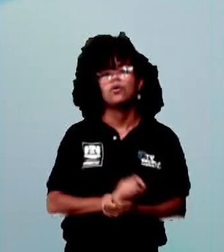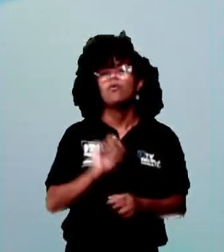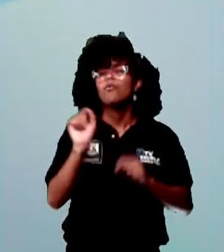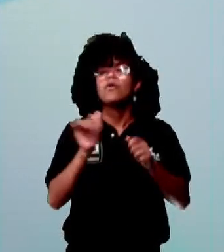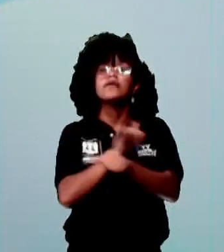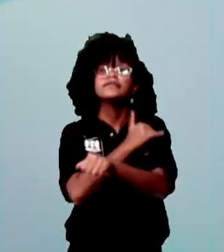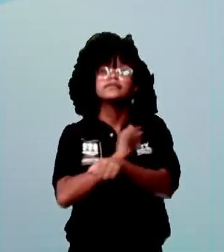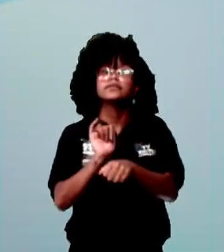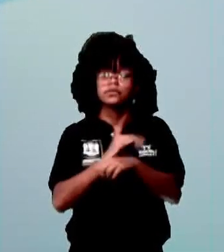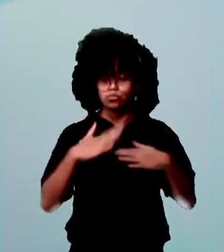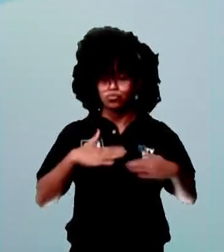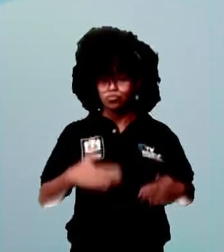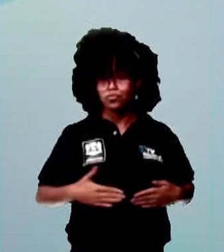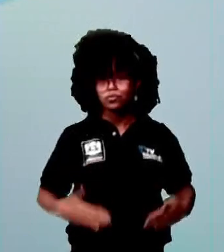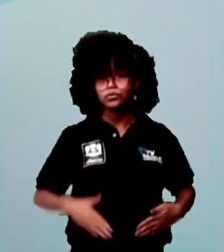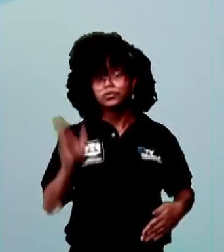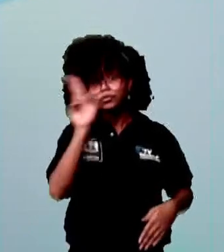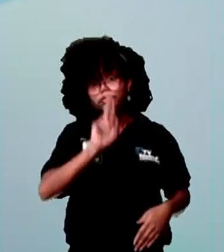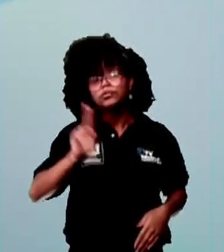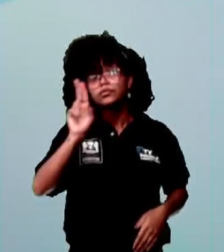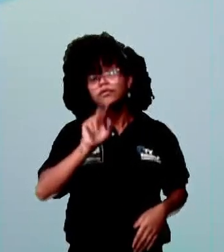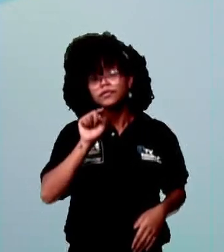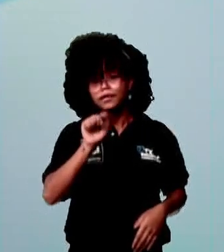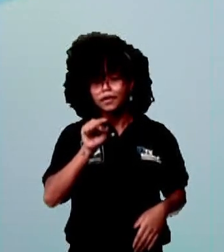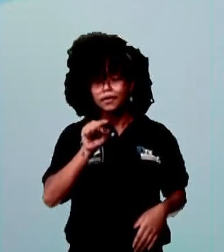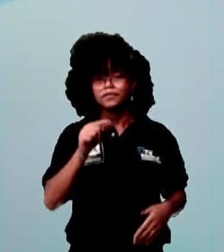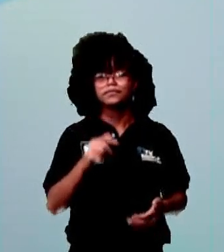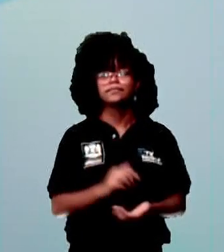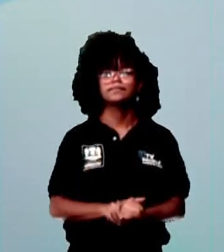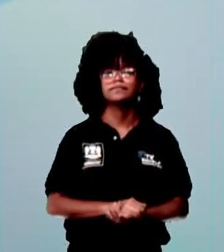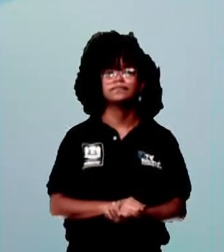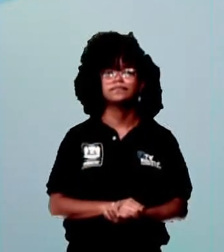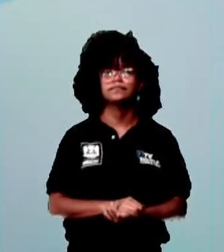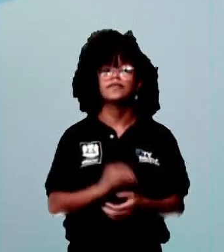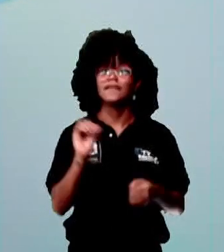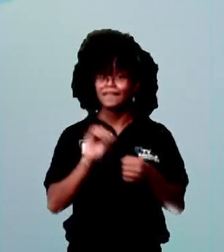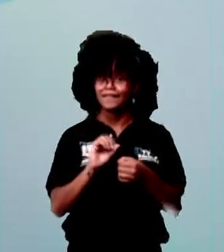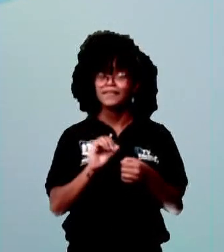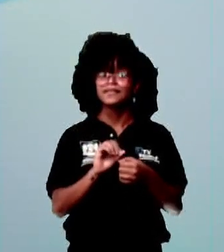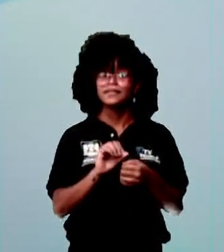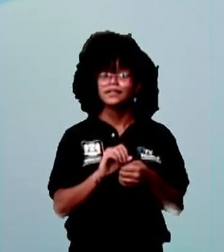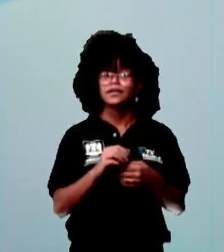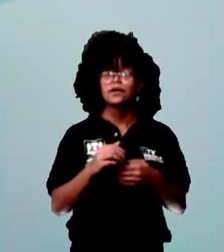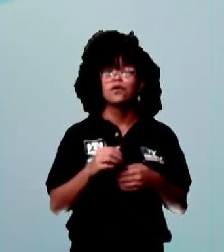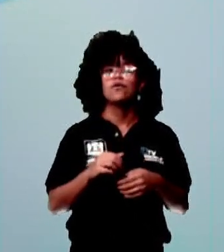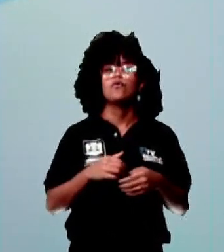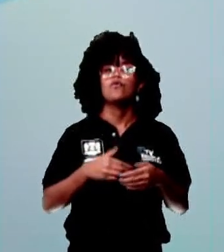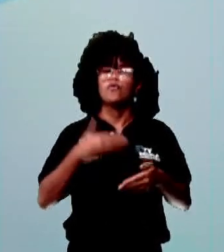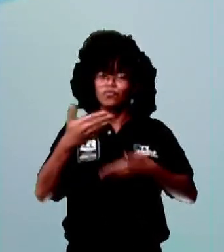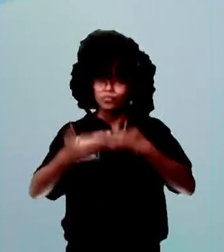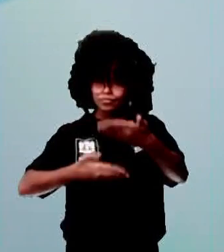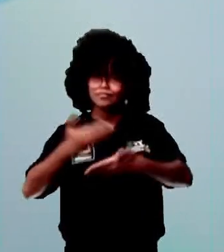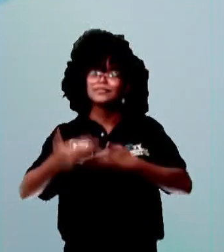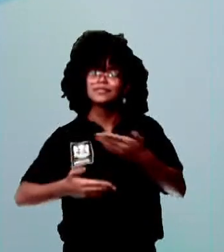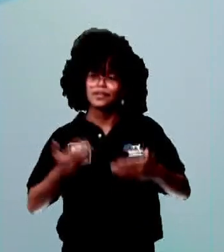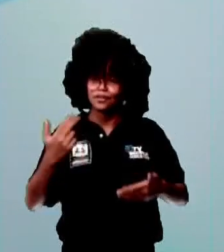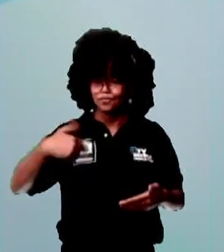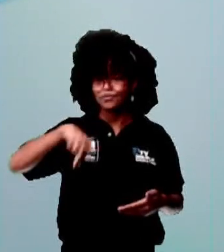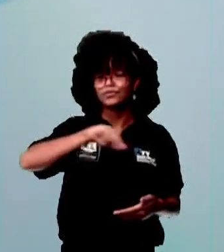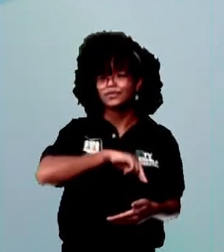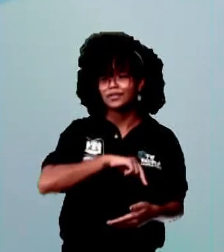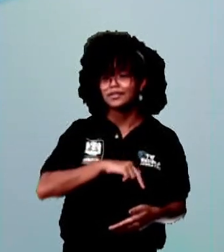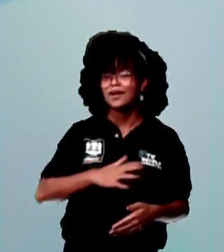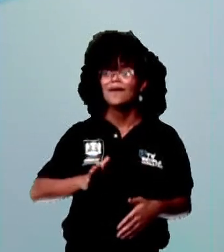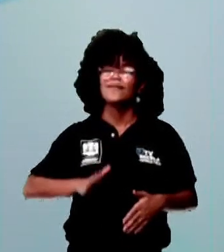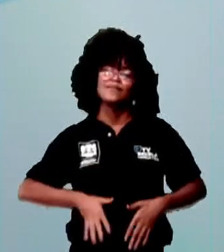humor que você vai utilizar nessa tirinha para deixá-la leve? Faça isso, compartilhe conosco, será um prazer ver a